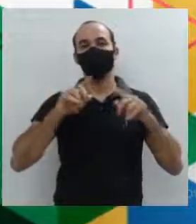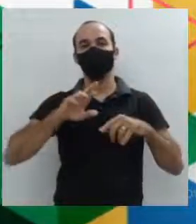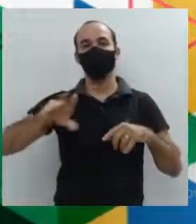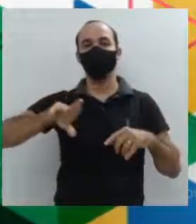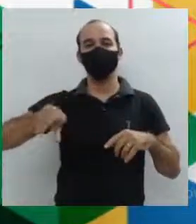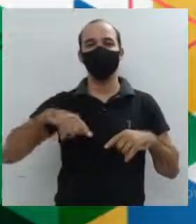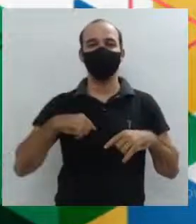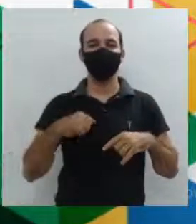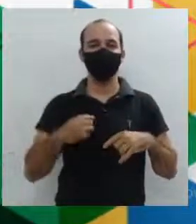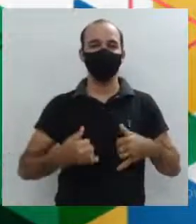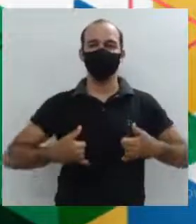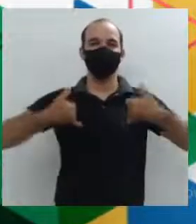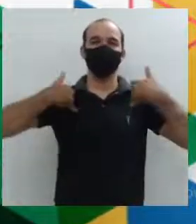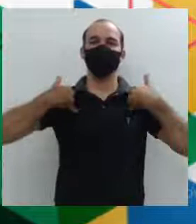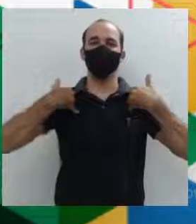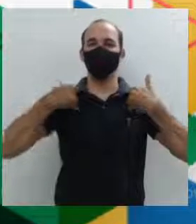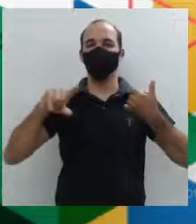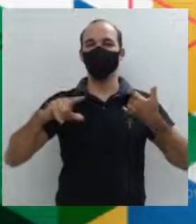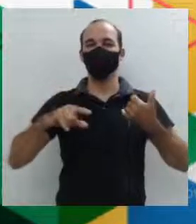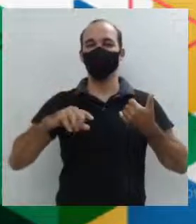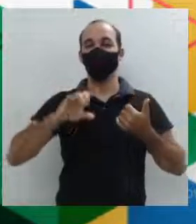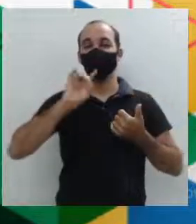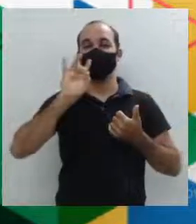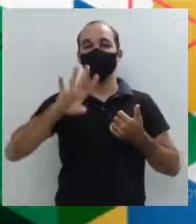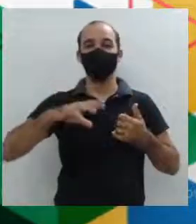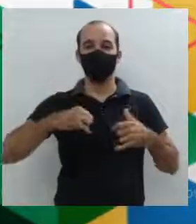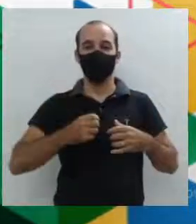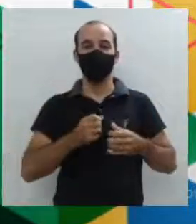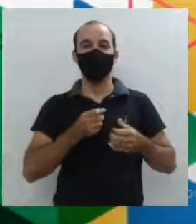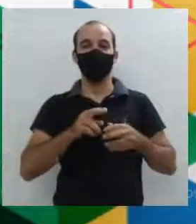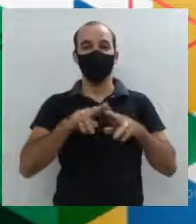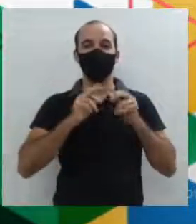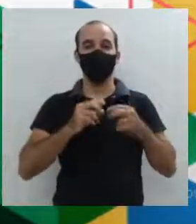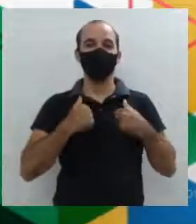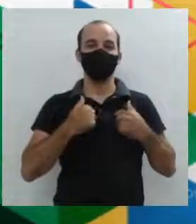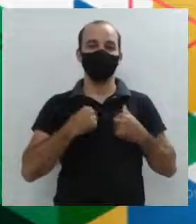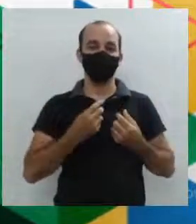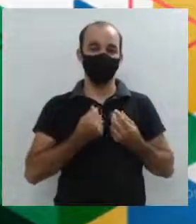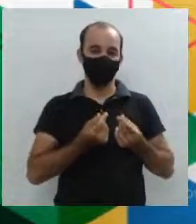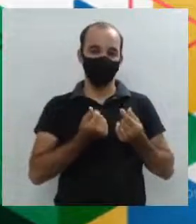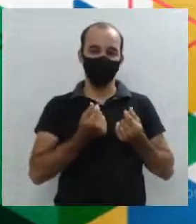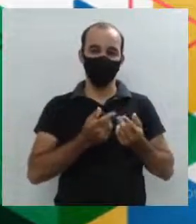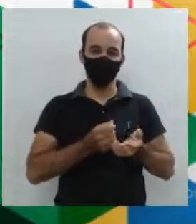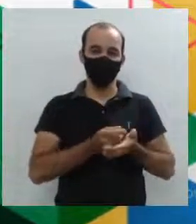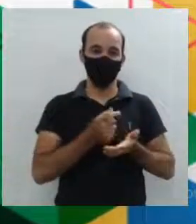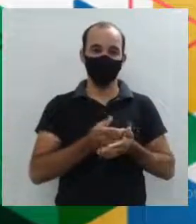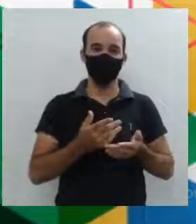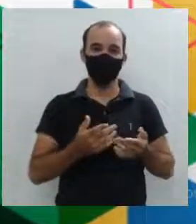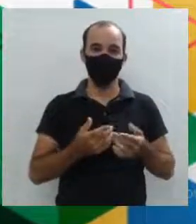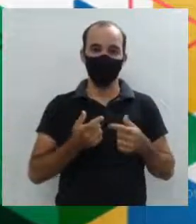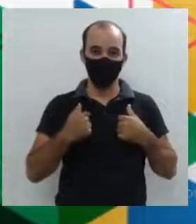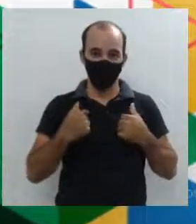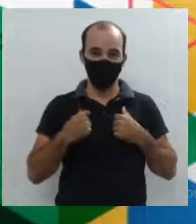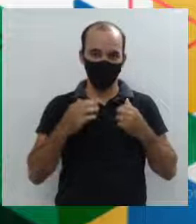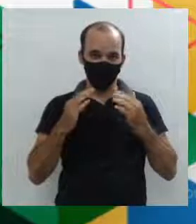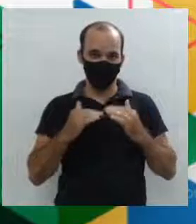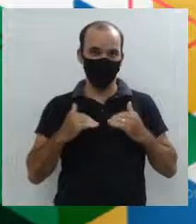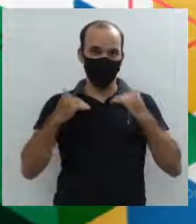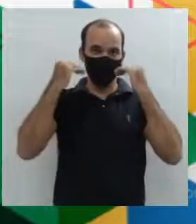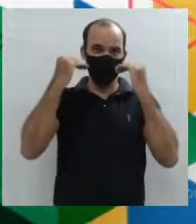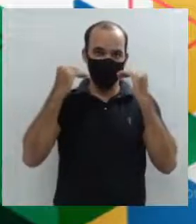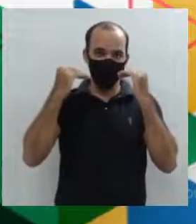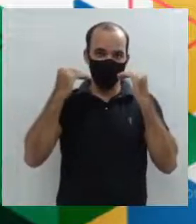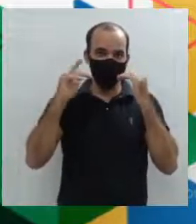soberano dentro do aspecto de como consumidor, dentro desse aspecto da indústria cultural. Eu não sou soberano. Eu